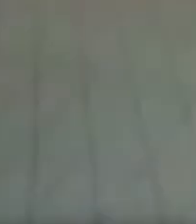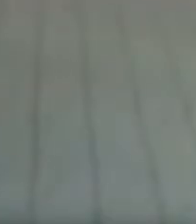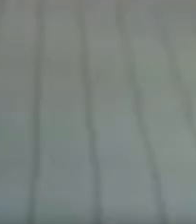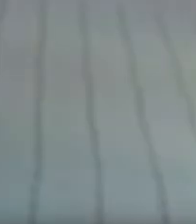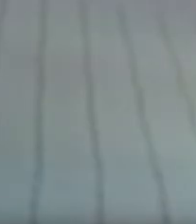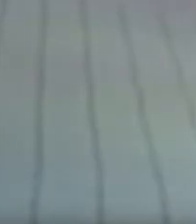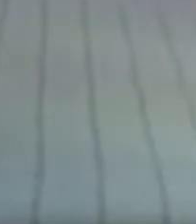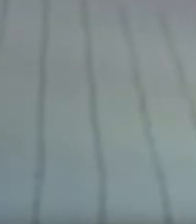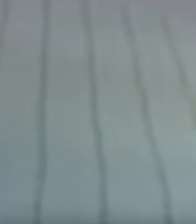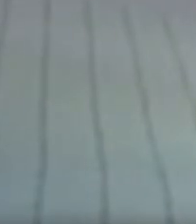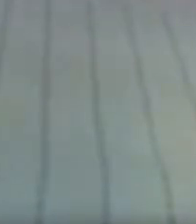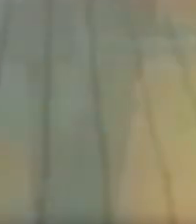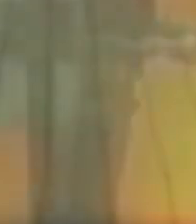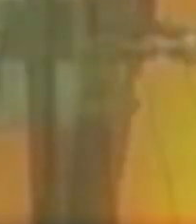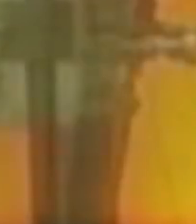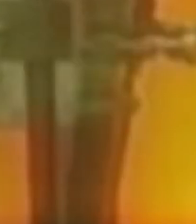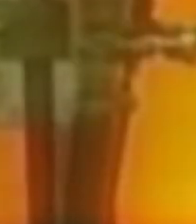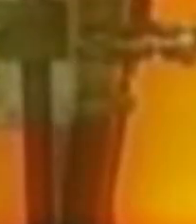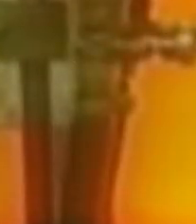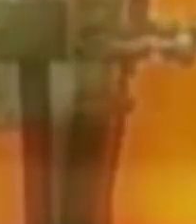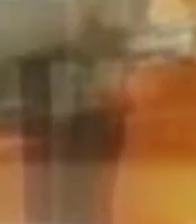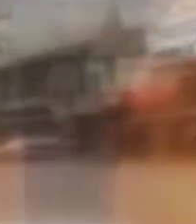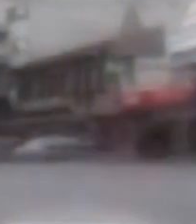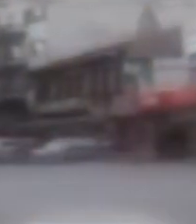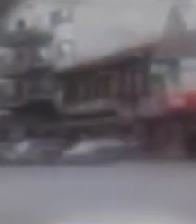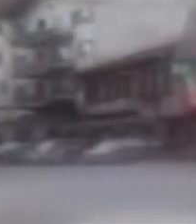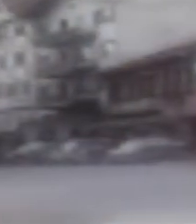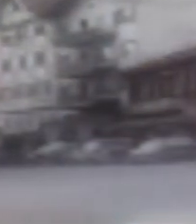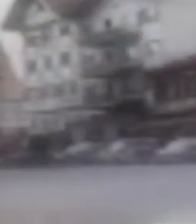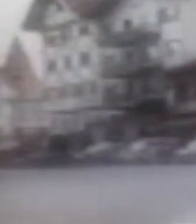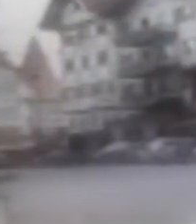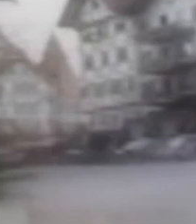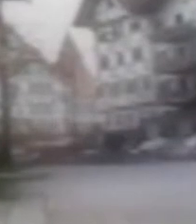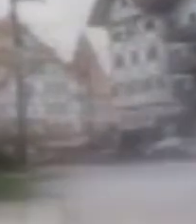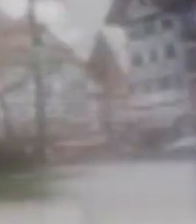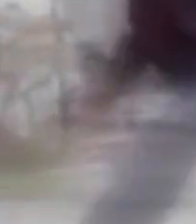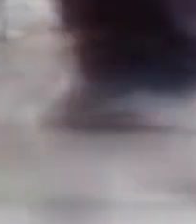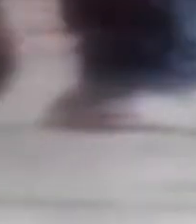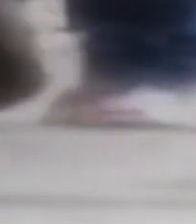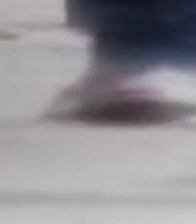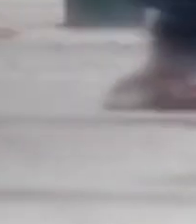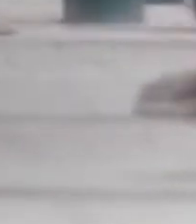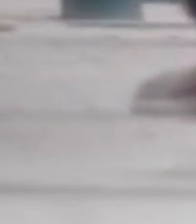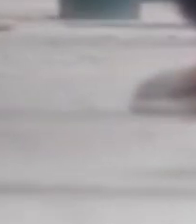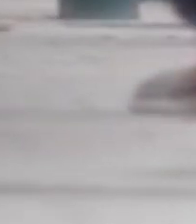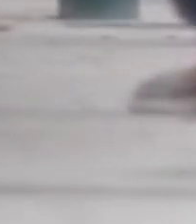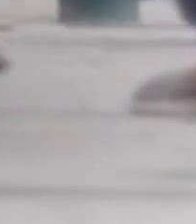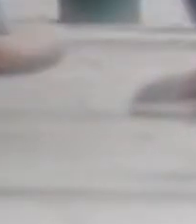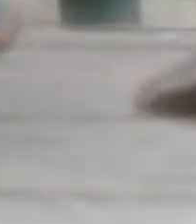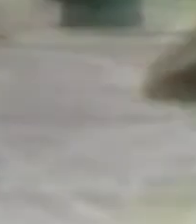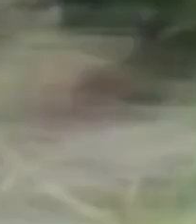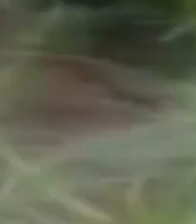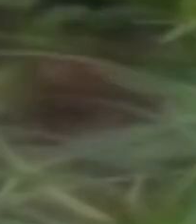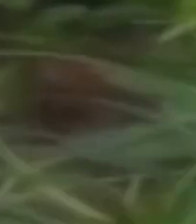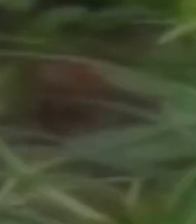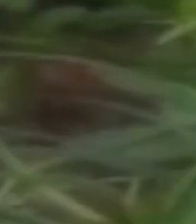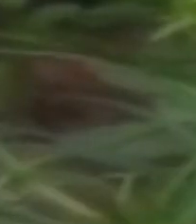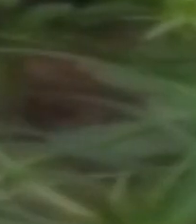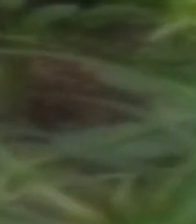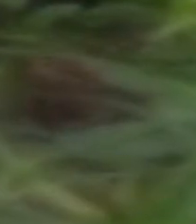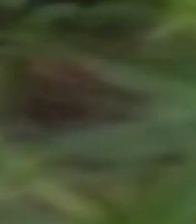professor Darlan, né, querido bibliotecário, né, que preside aqui a nossa associação, porque é importante também que se registre para a história que nos bastidores foi